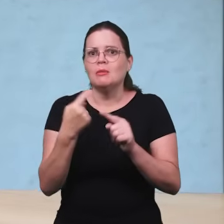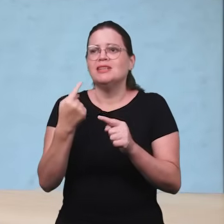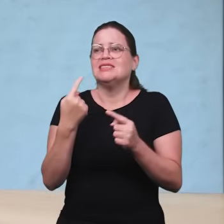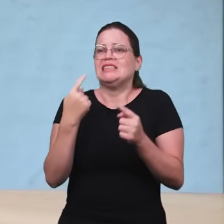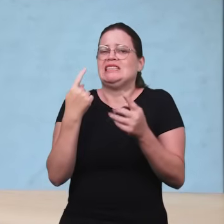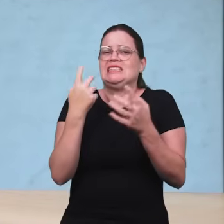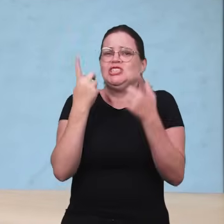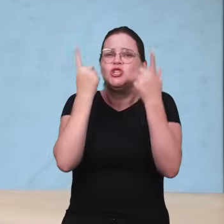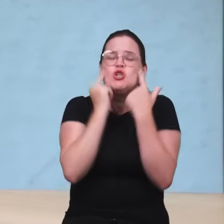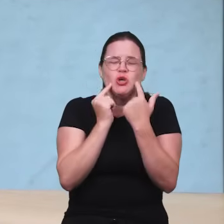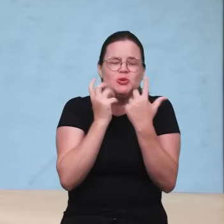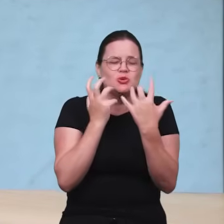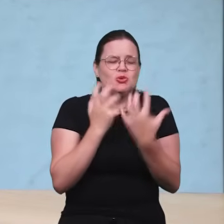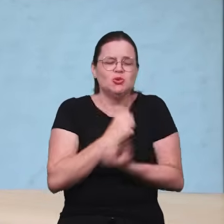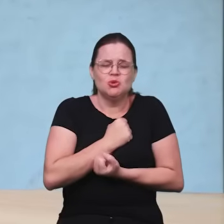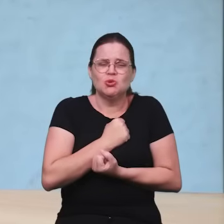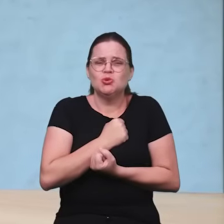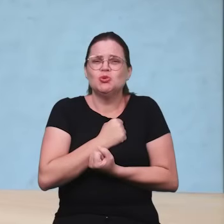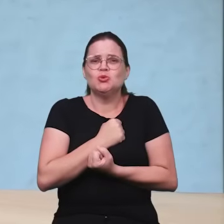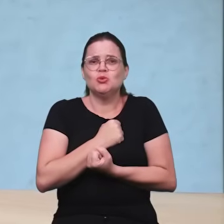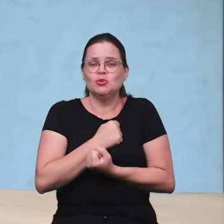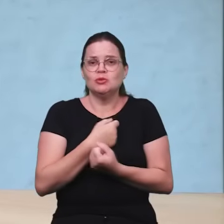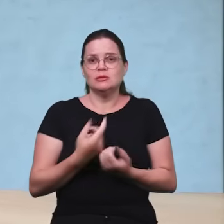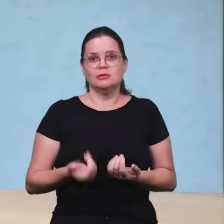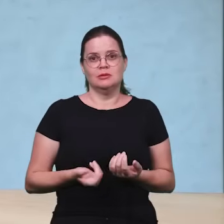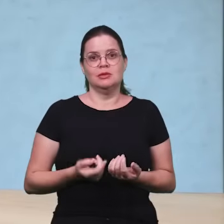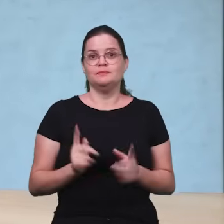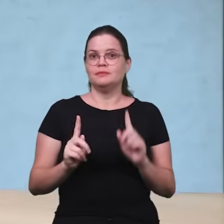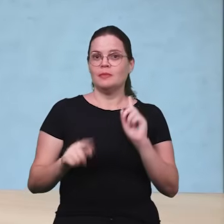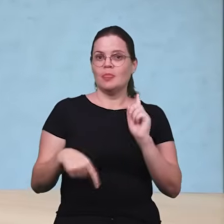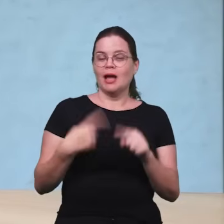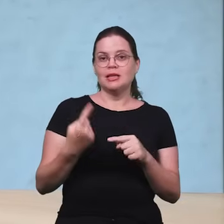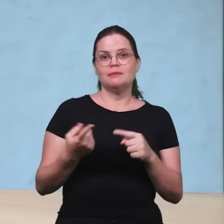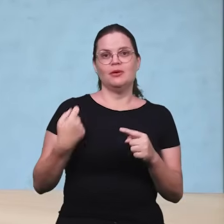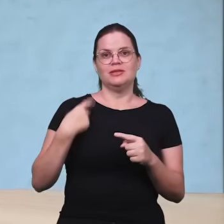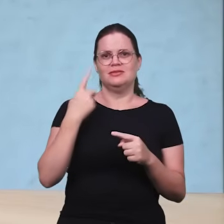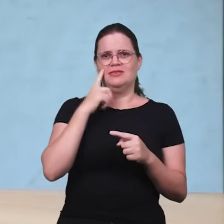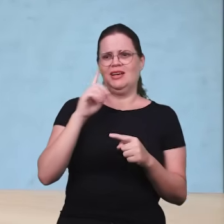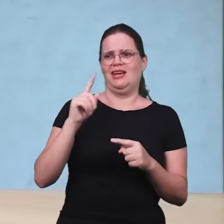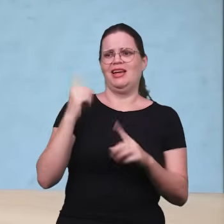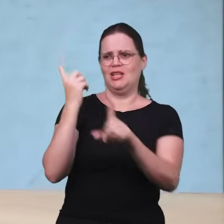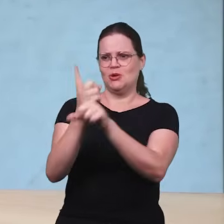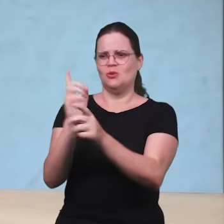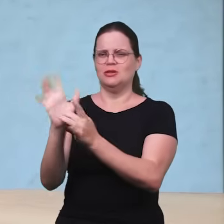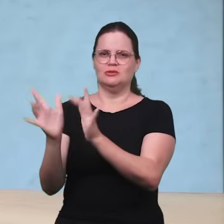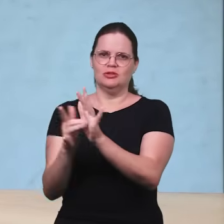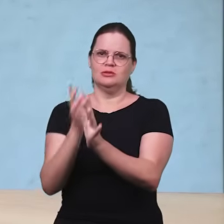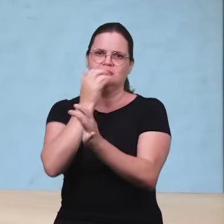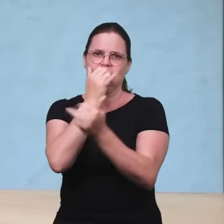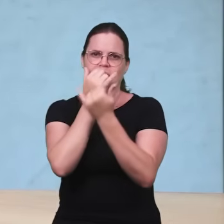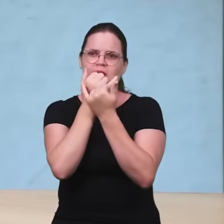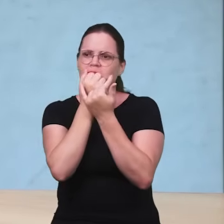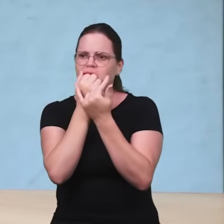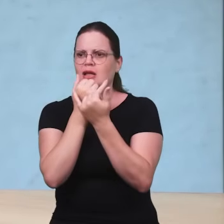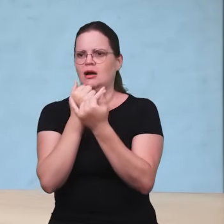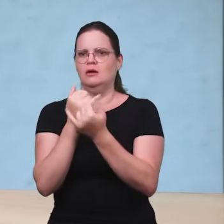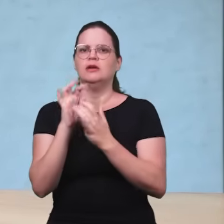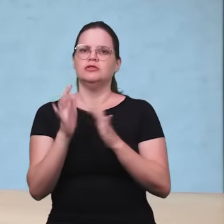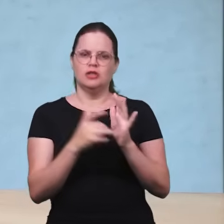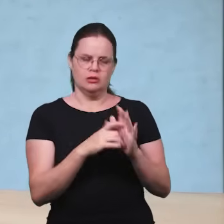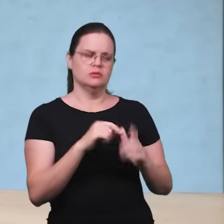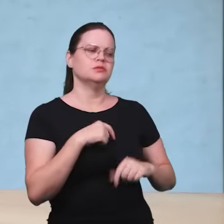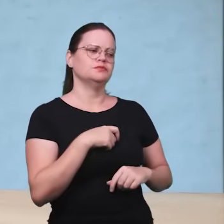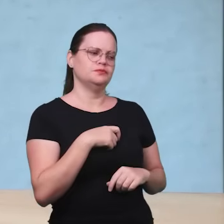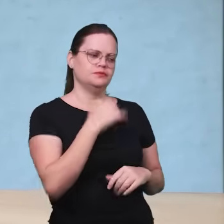ele se cai em prantos, né? E depois ele se reconcilia com Jesus, né? E o Senhor acertou as contas ali com ele,